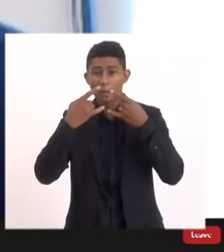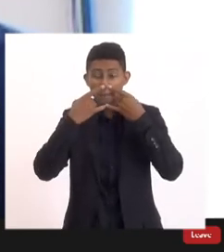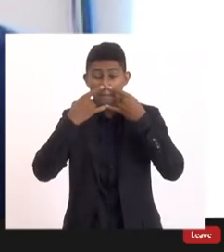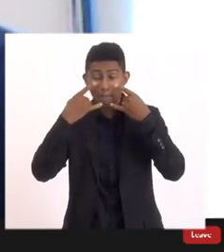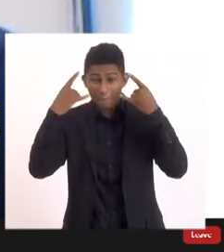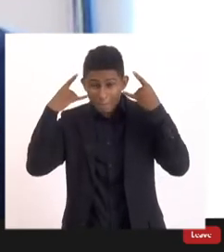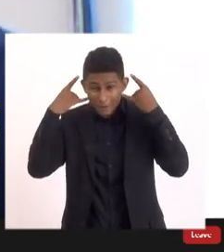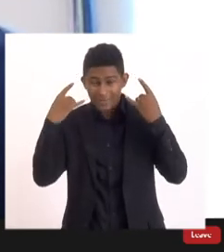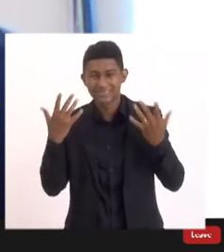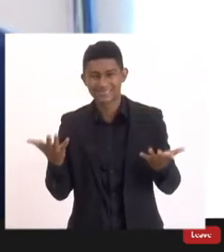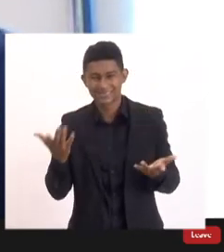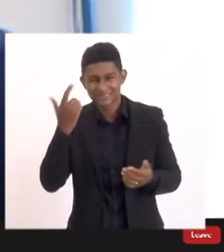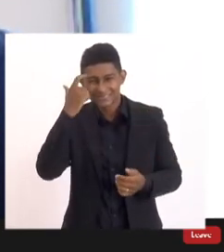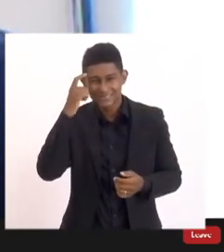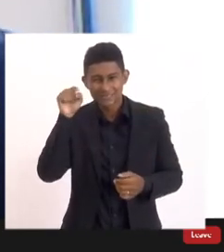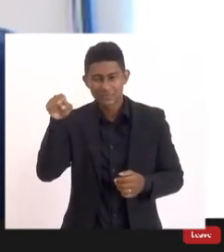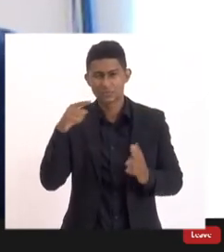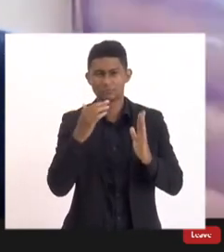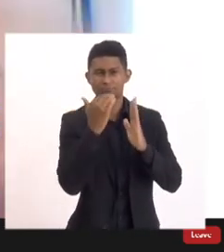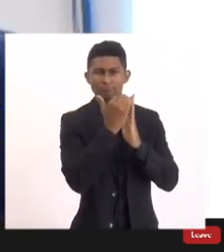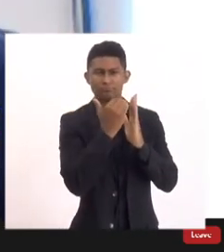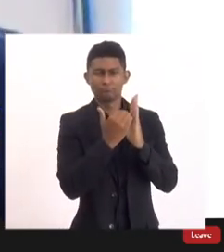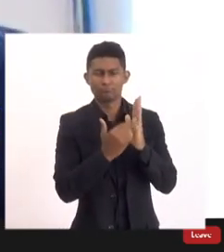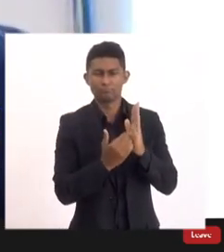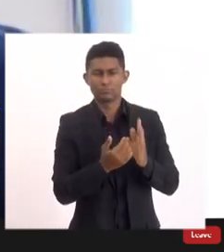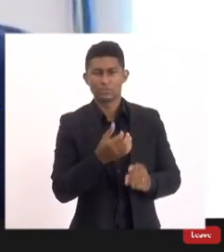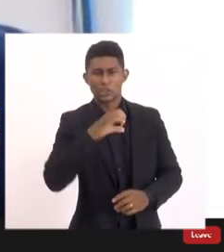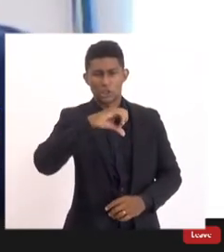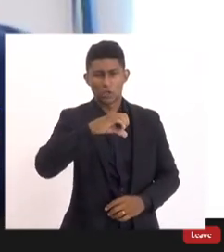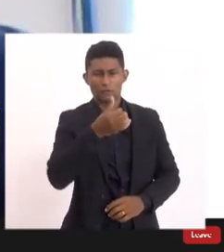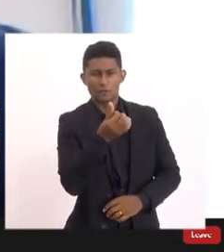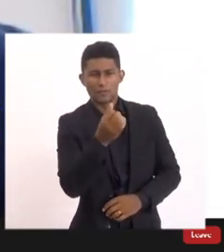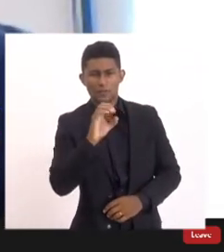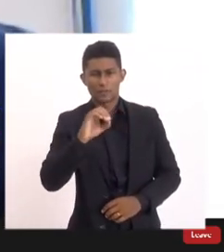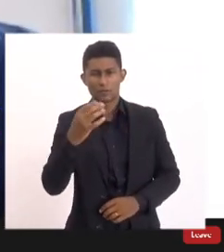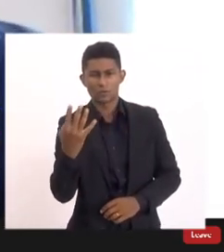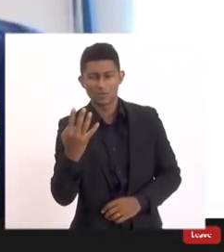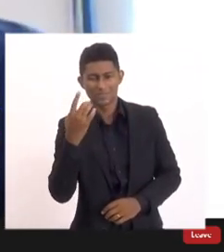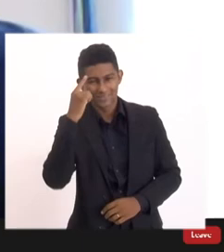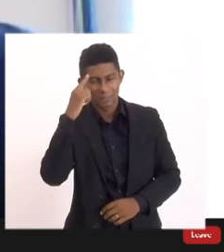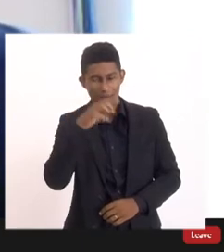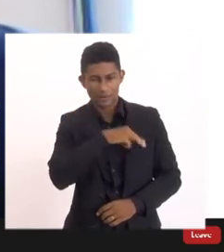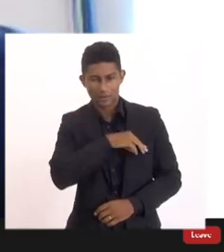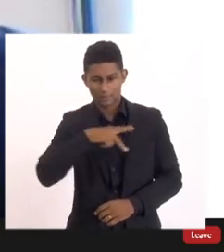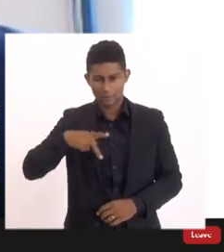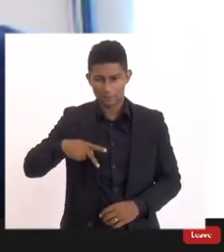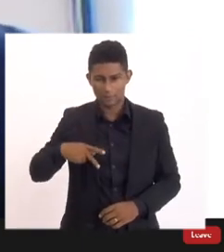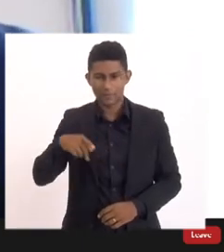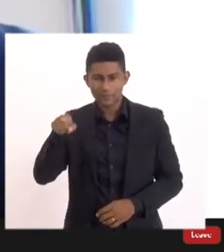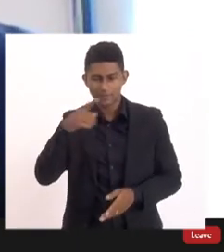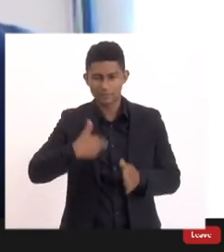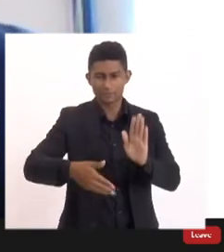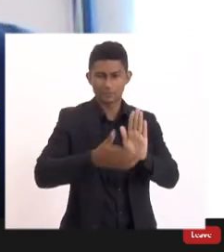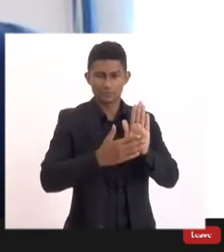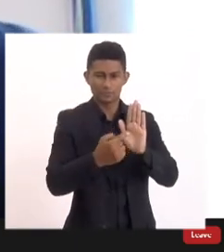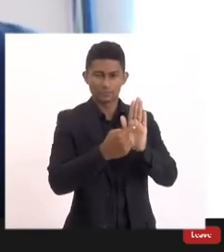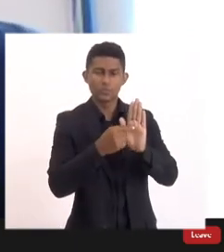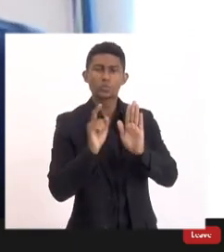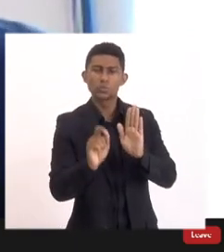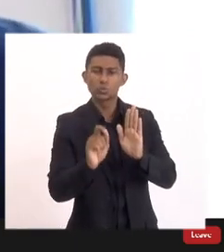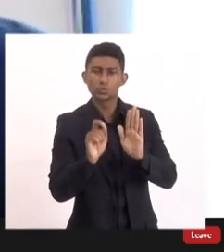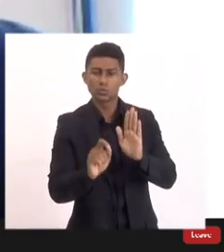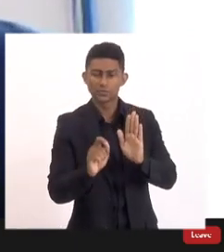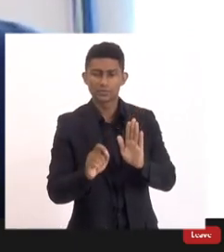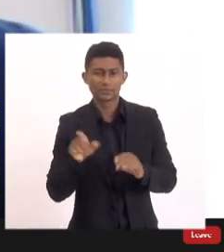seguindo a própria resolução 1604, como foi destacado aqui pelo Ministério Público, que prevê que as unidades, que